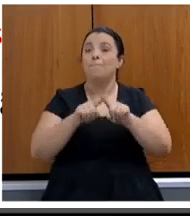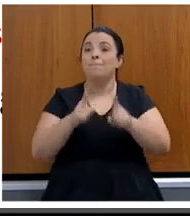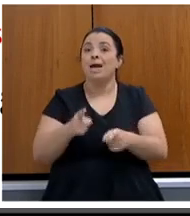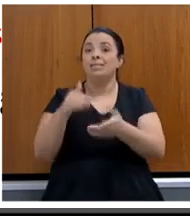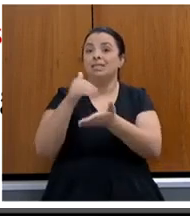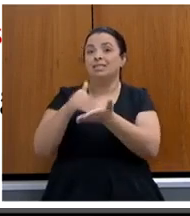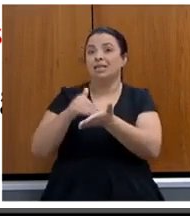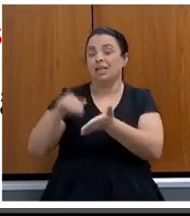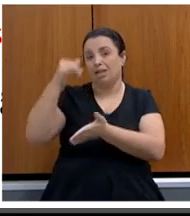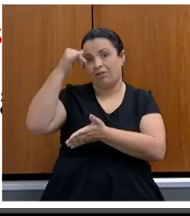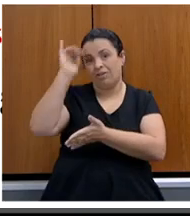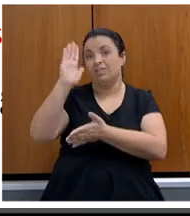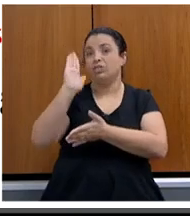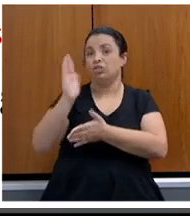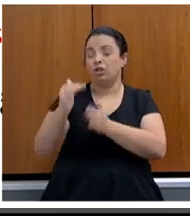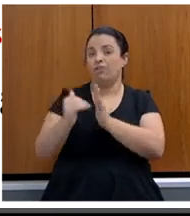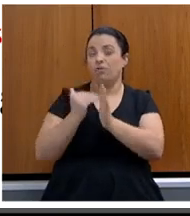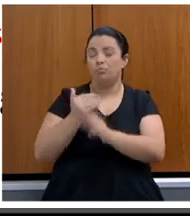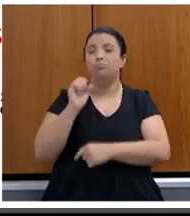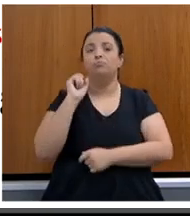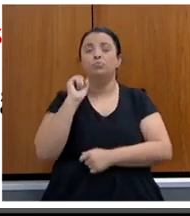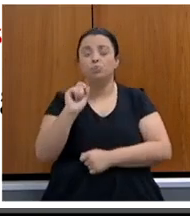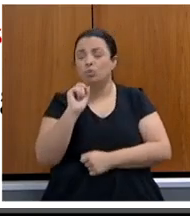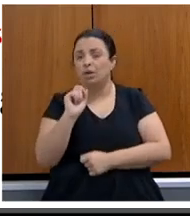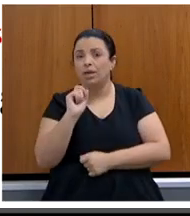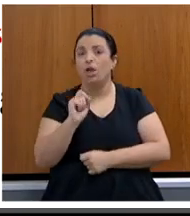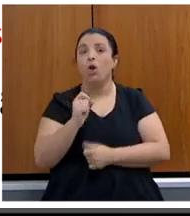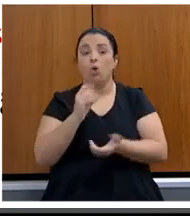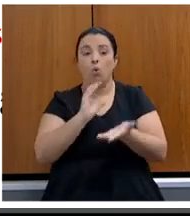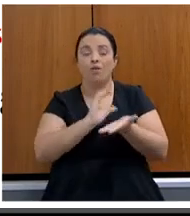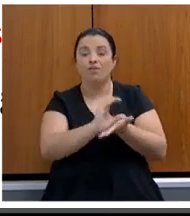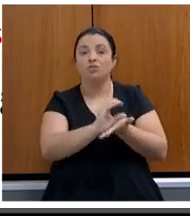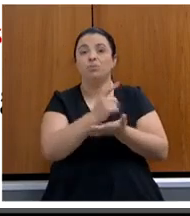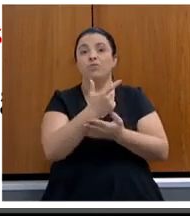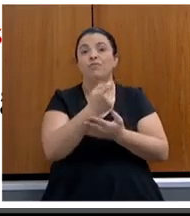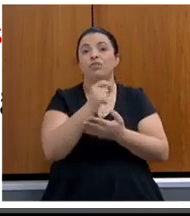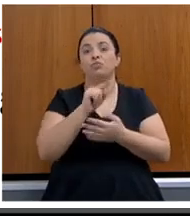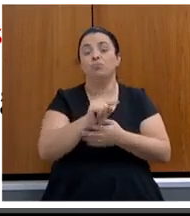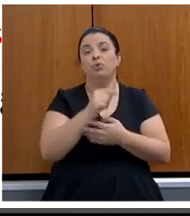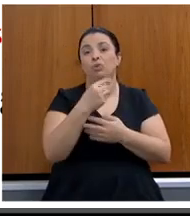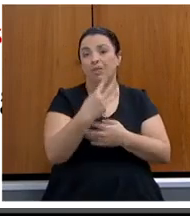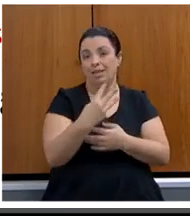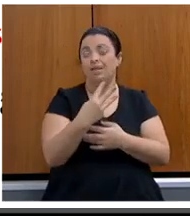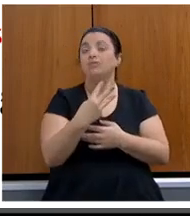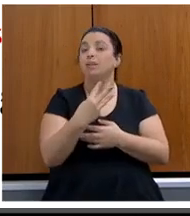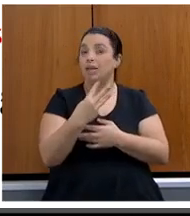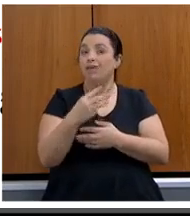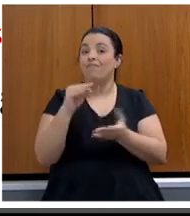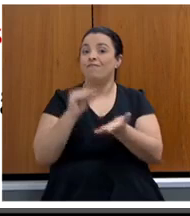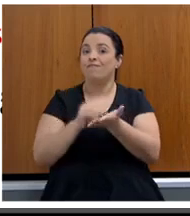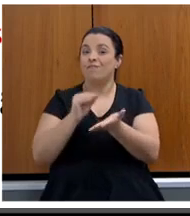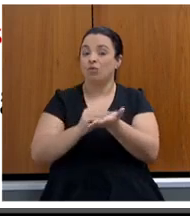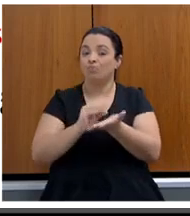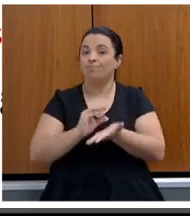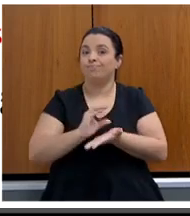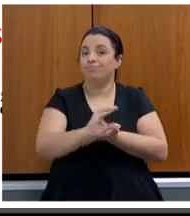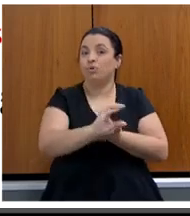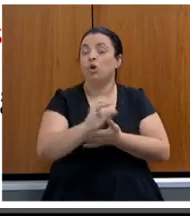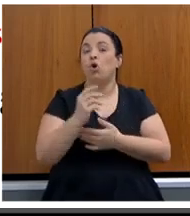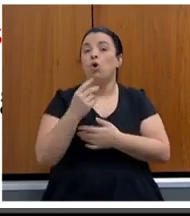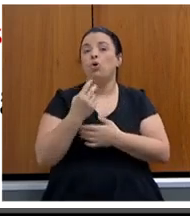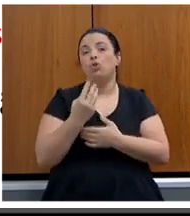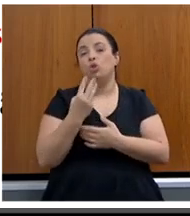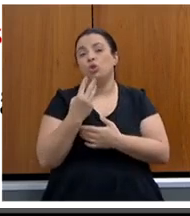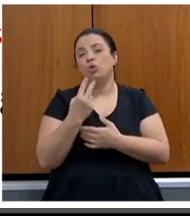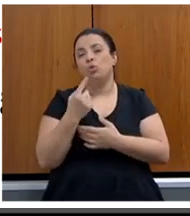investimento ficou em 20.3 o estado deixamos de investir em torno de 2,1 milhão então se nós